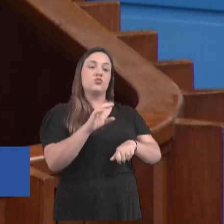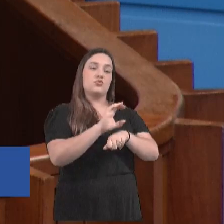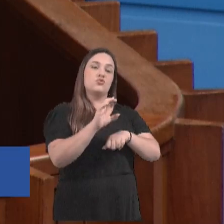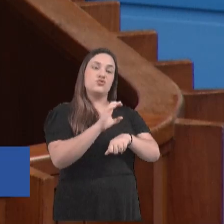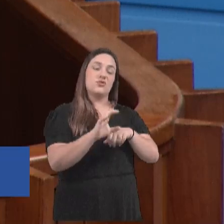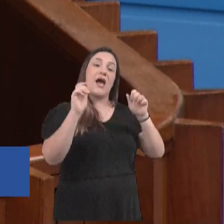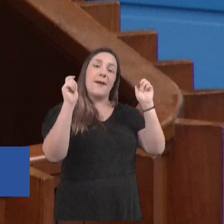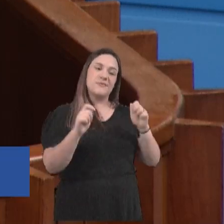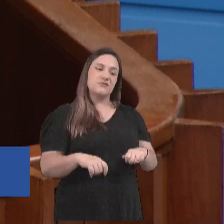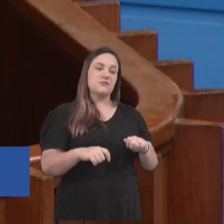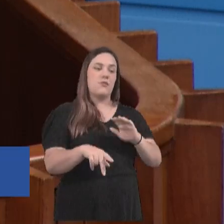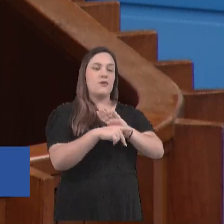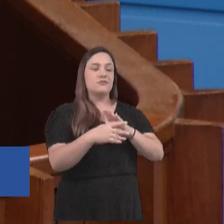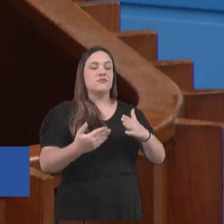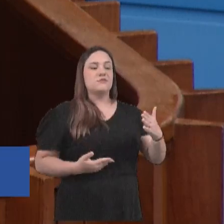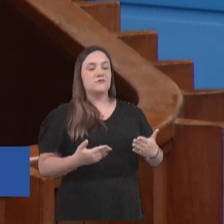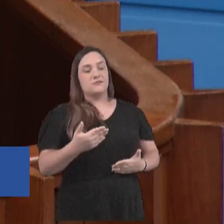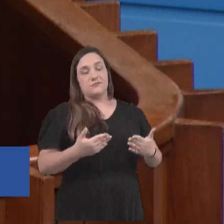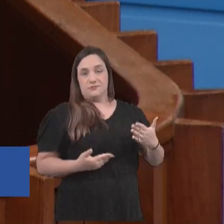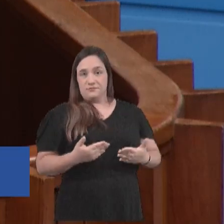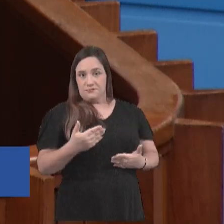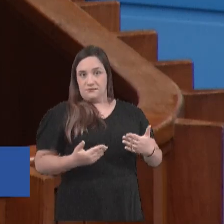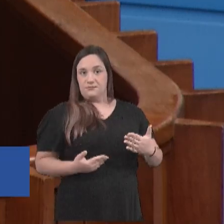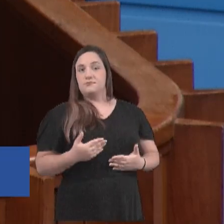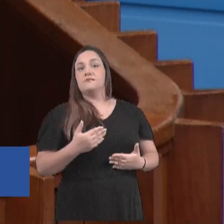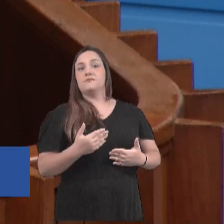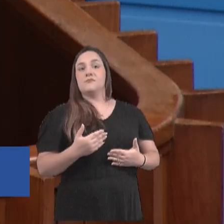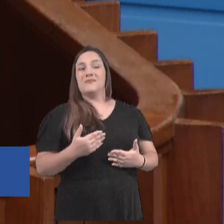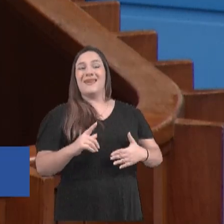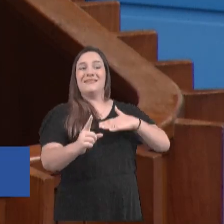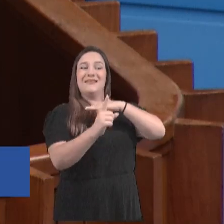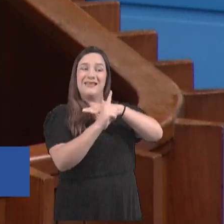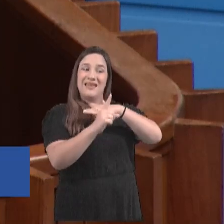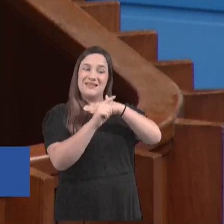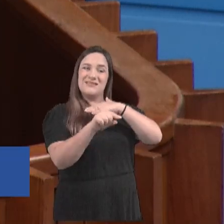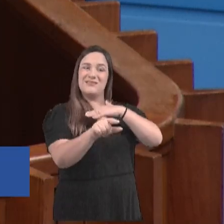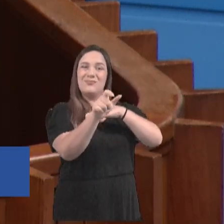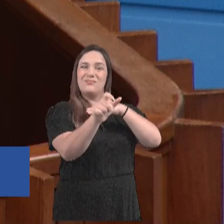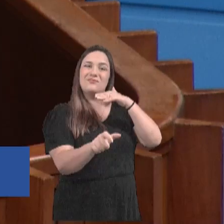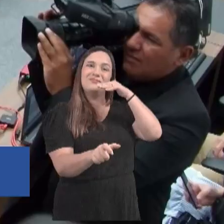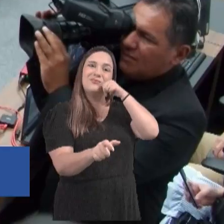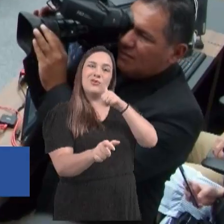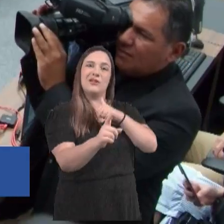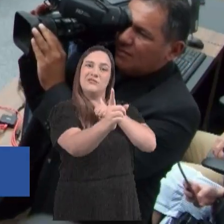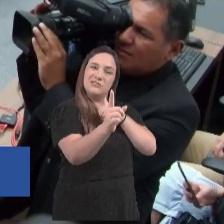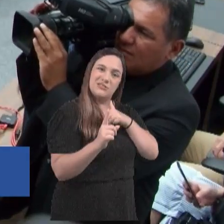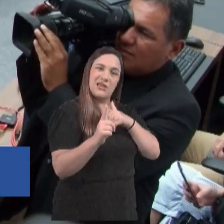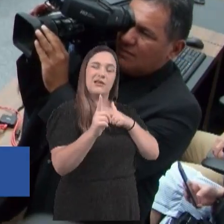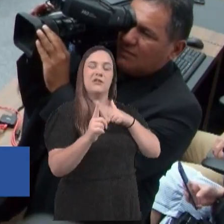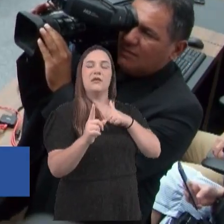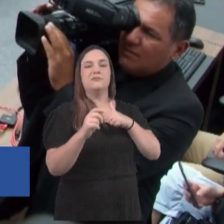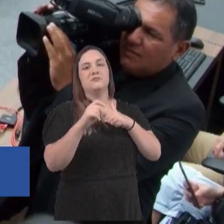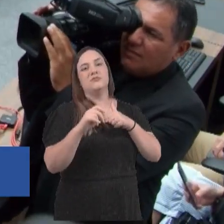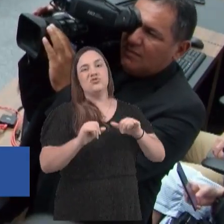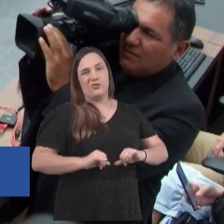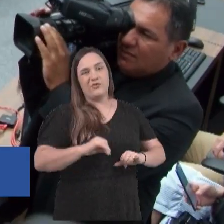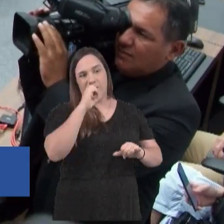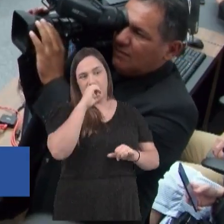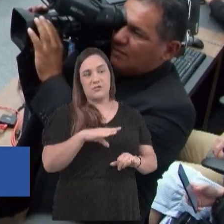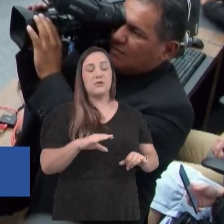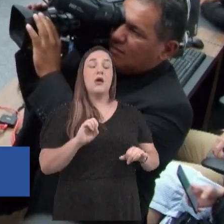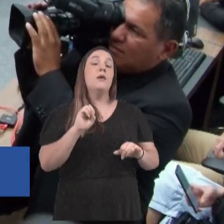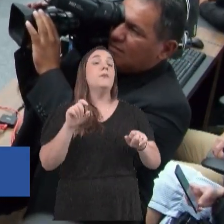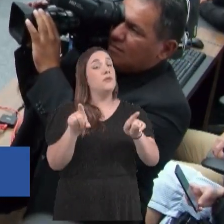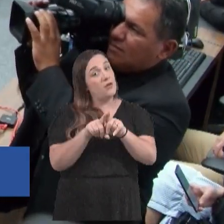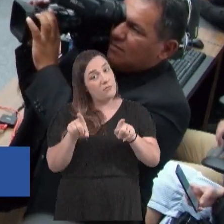para os servidores e servidoras que estão no atendimento direto às mulheres, mas que também estão no atendimento à